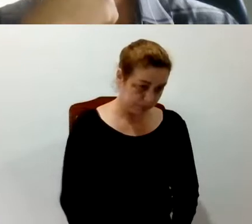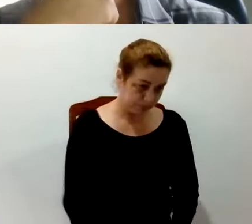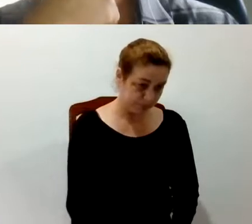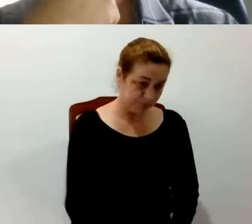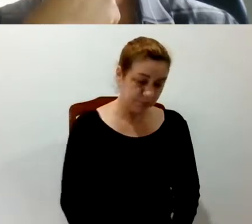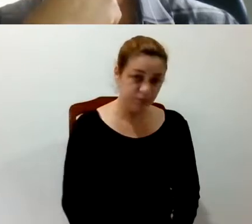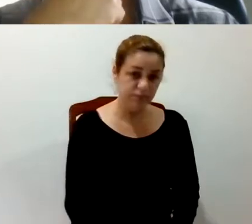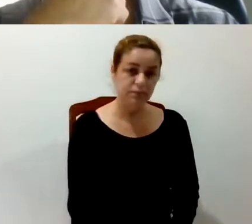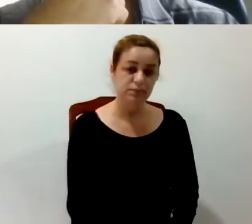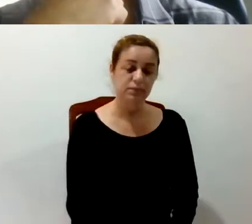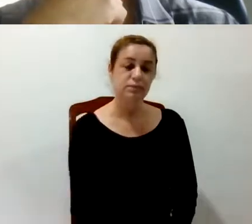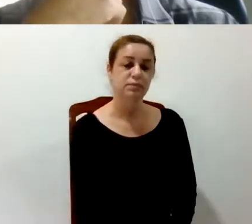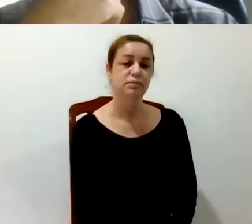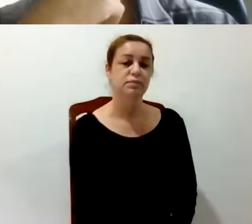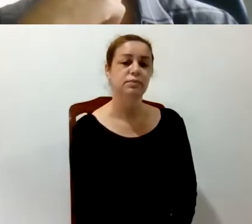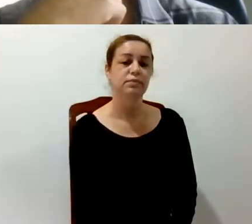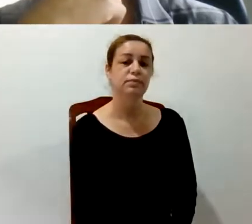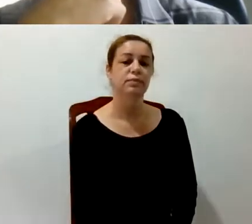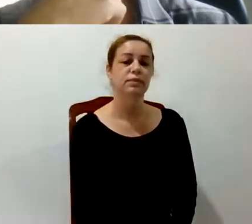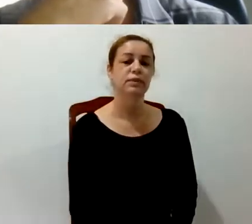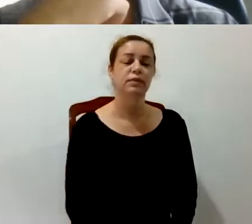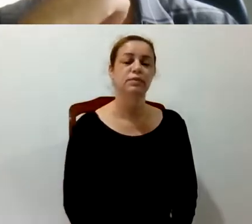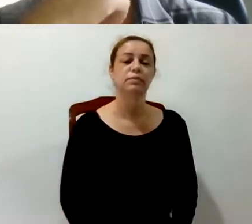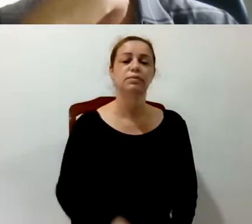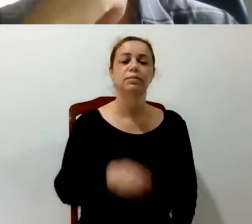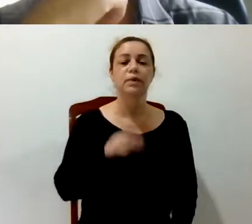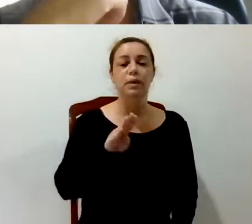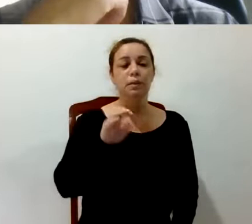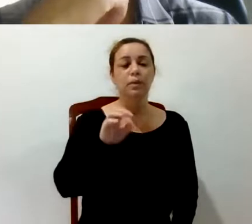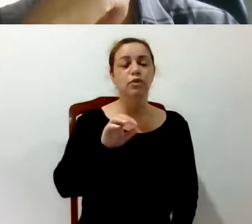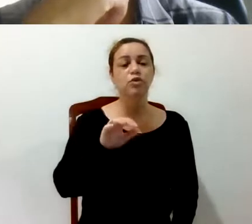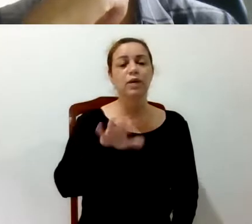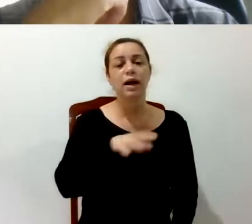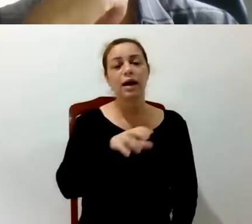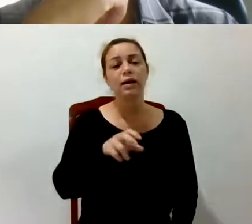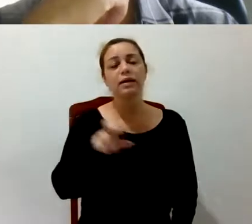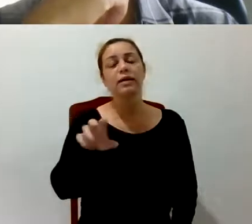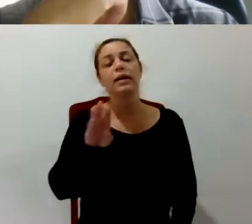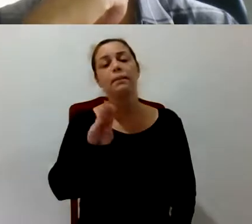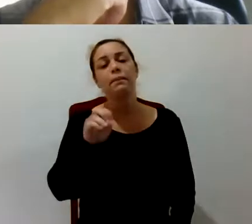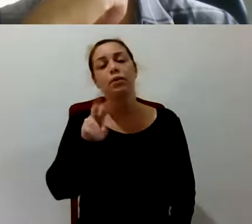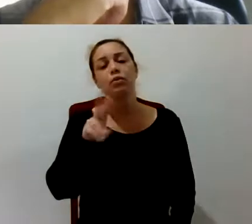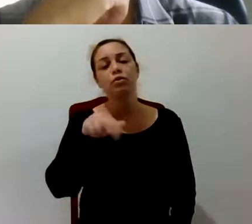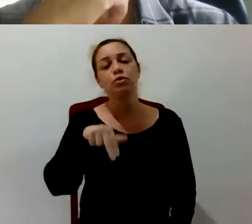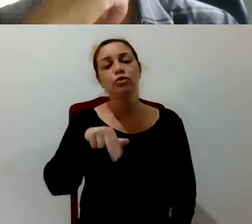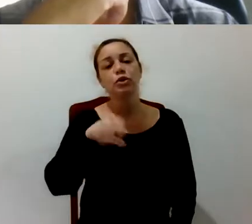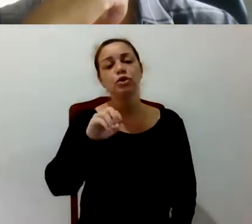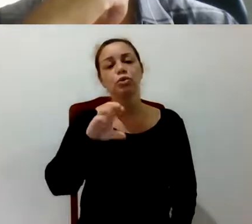da parte de bovinocultura, suinocultura, avicultura, você tem todos esses setores. Você conhece a